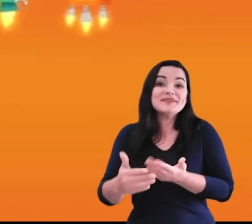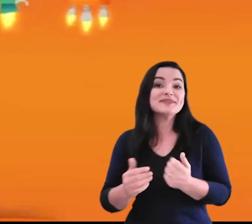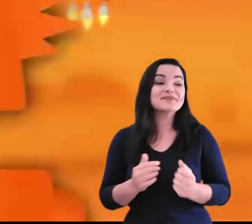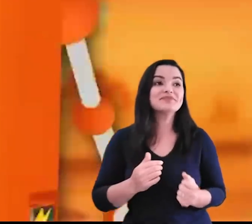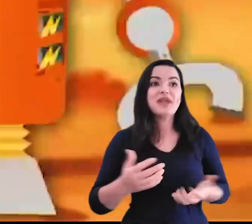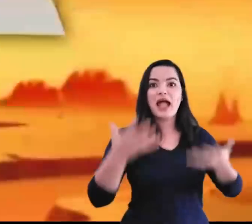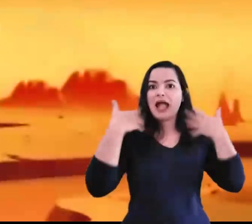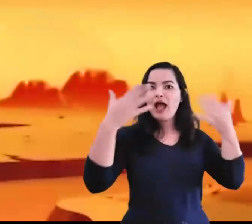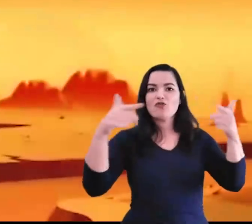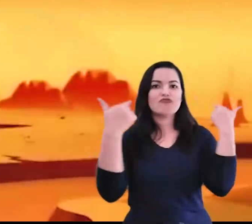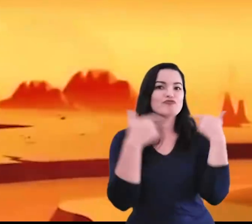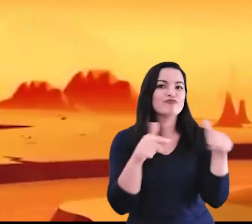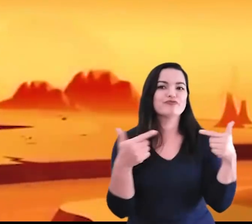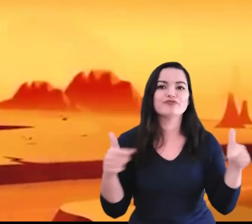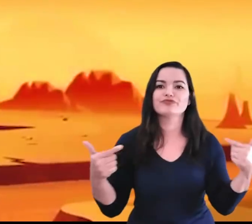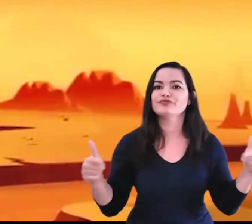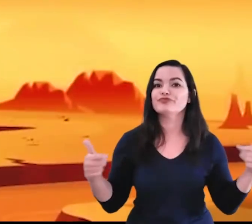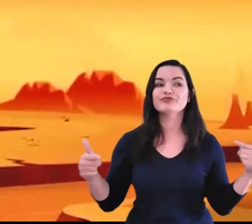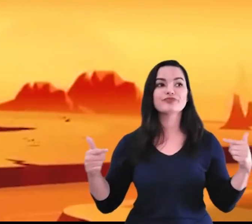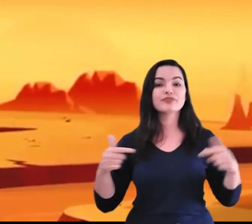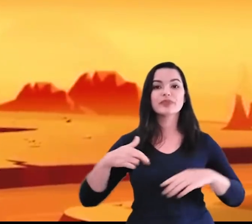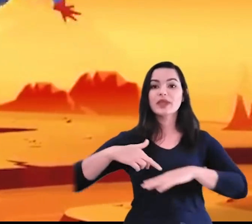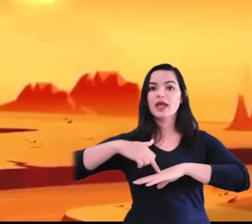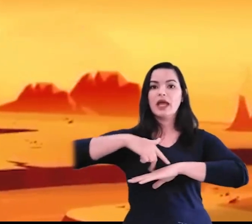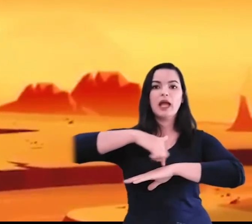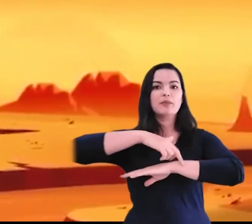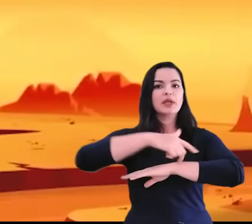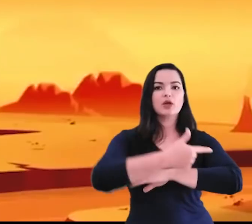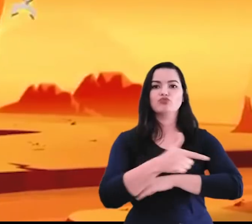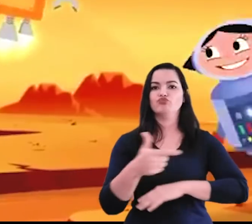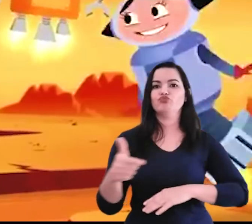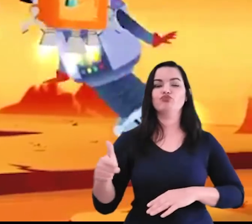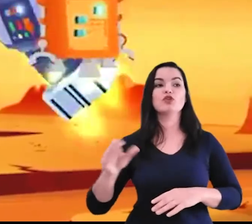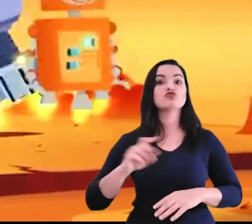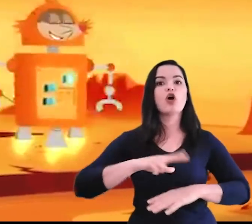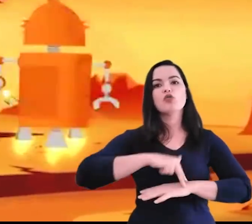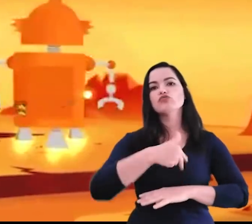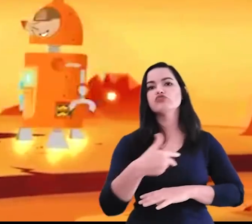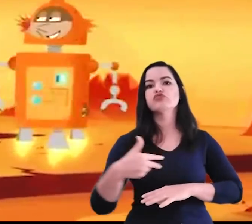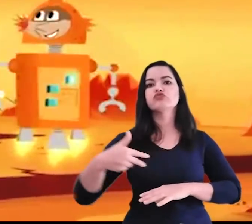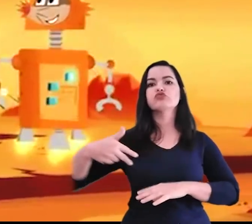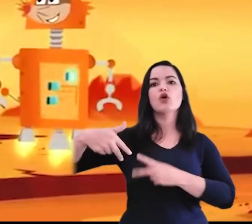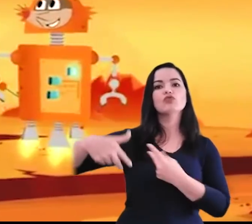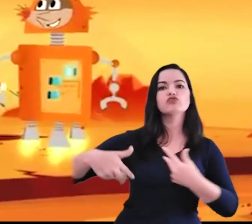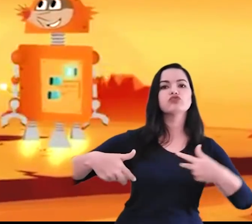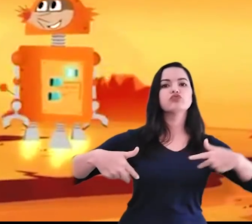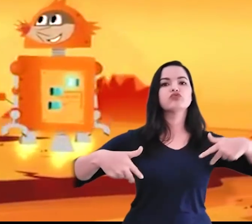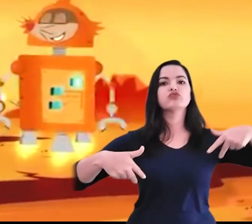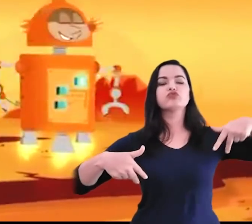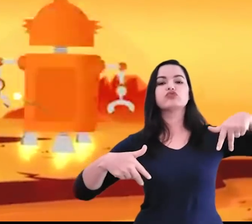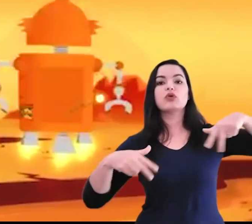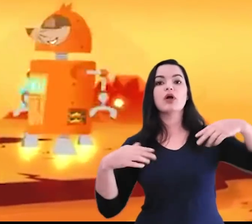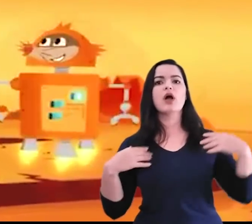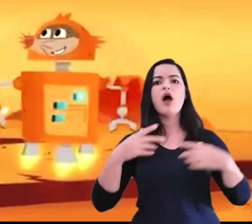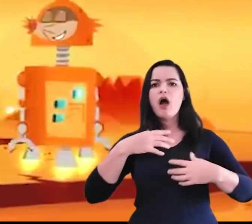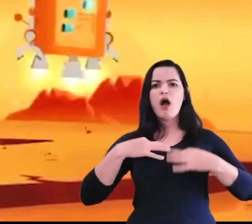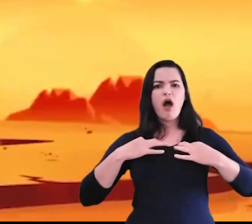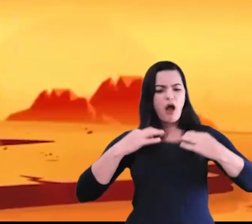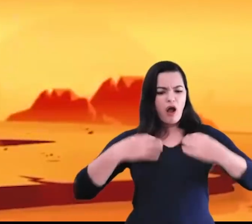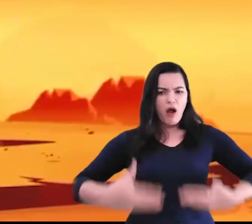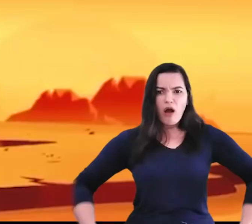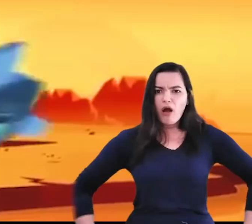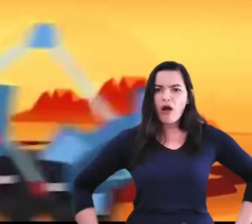nada quente. Em vez de caminhar, flutuar. Esqueça qualquer roupa. Calça, bermuda,